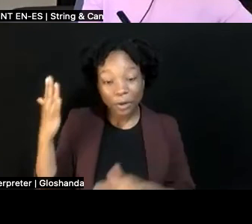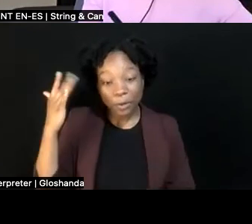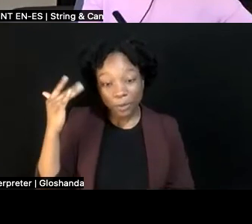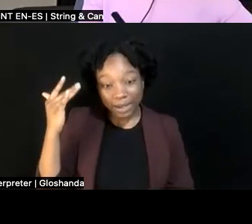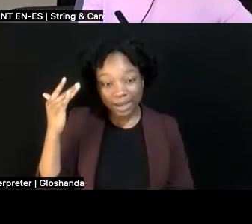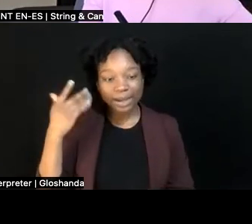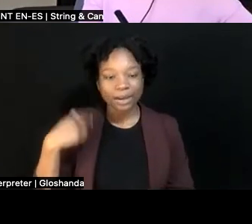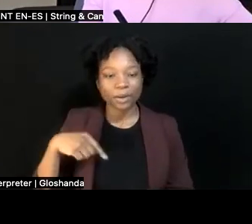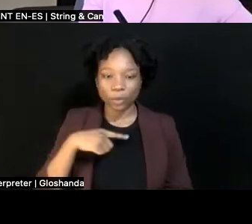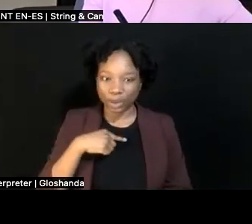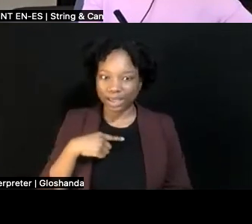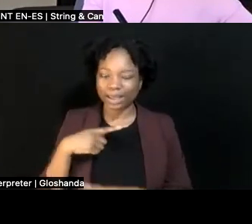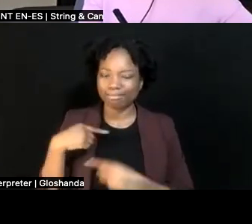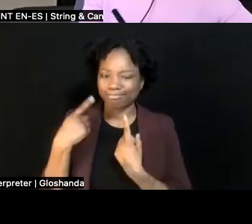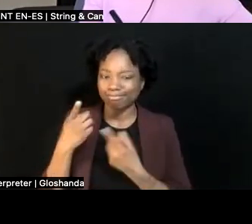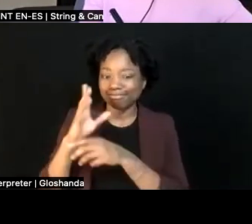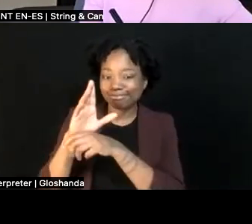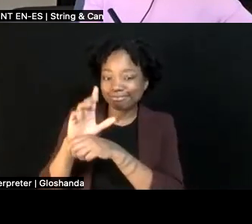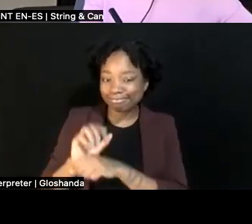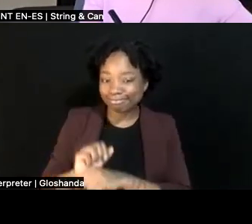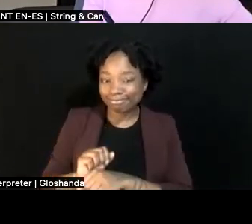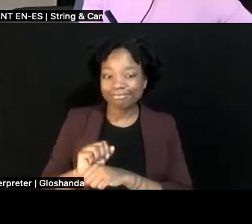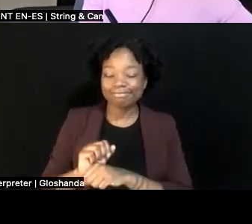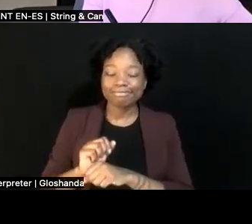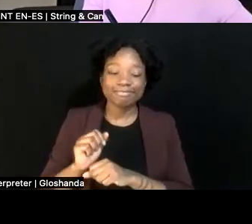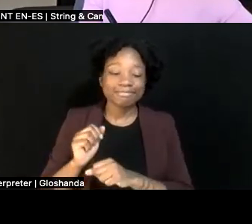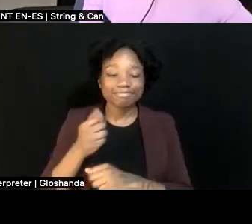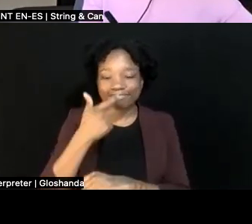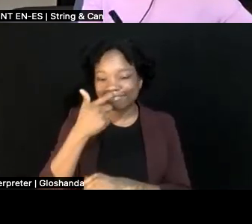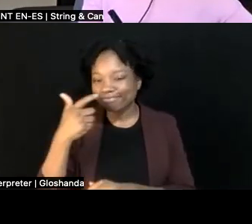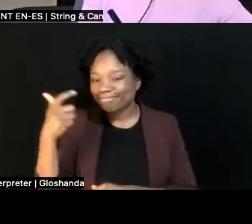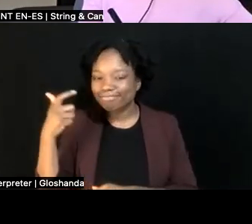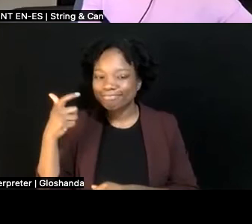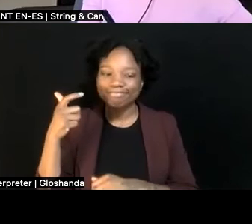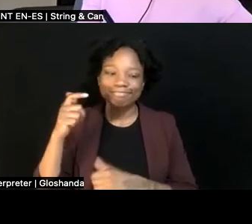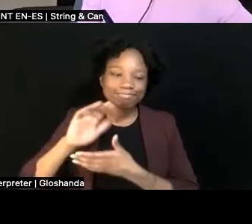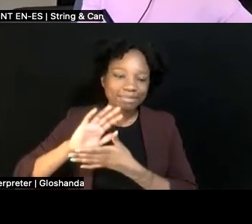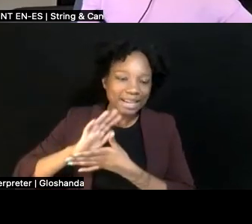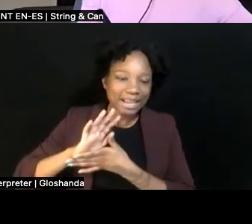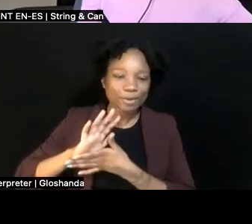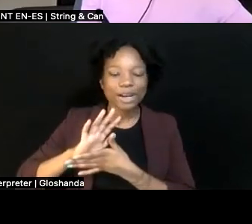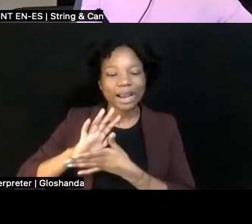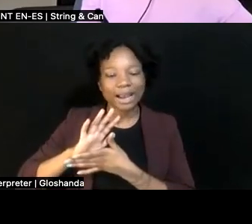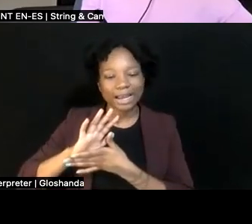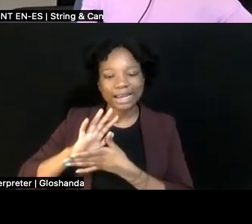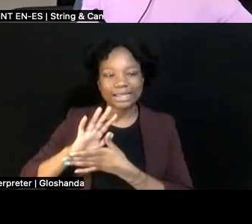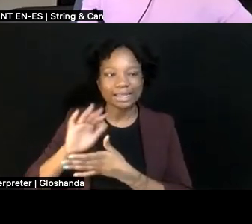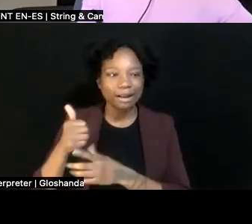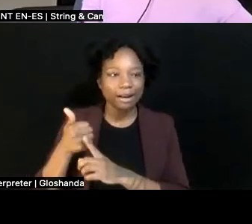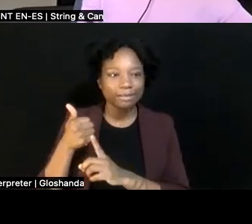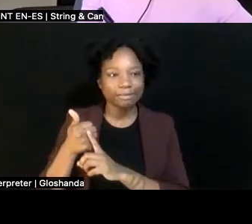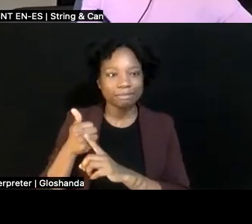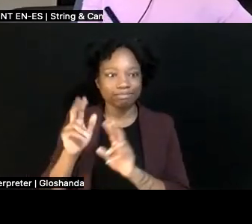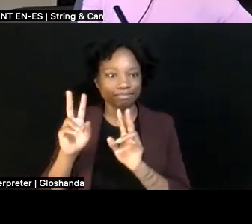estamos acostumbrados a mirar películas, né, produções muito normais,